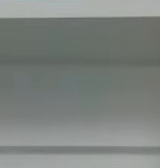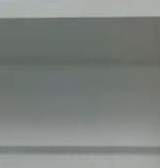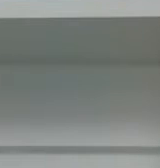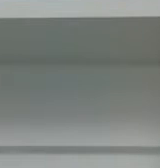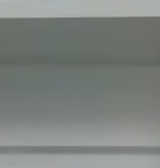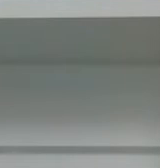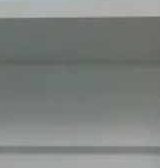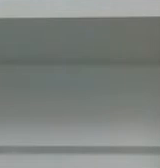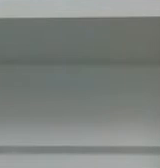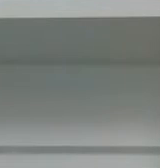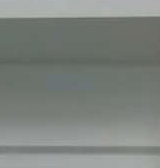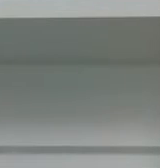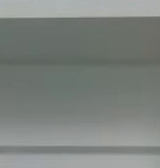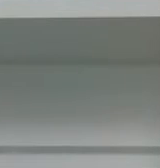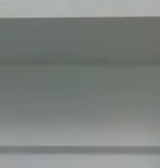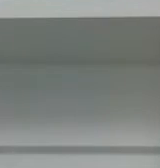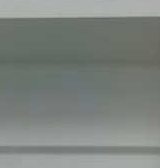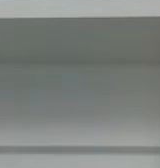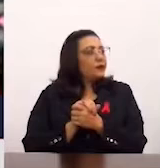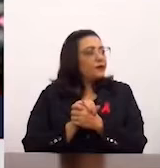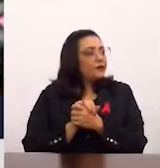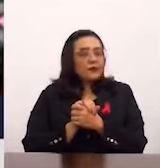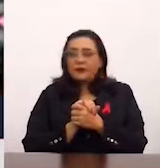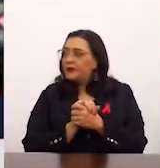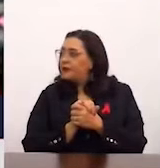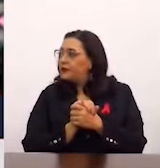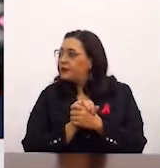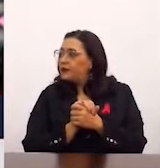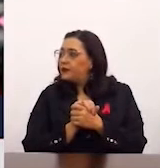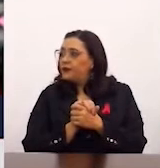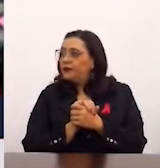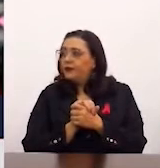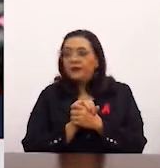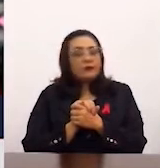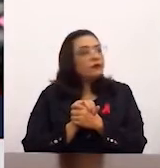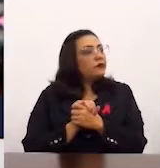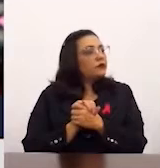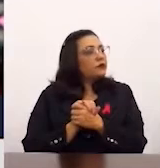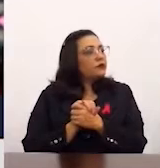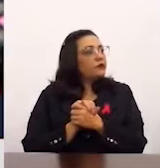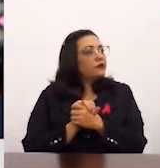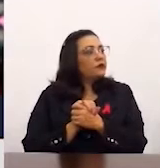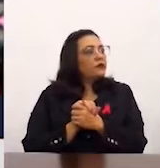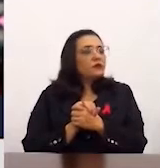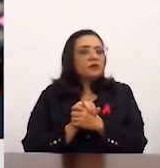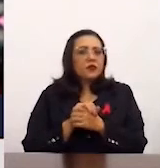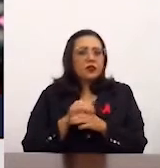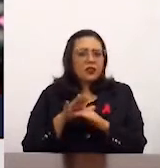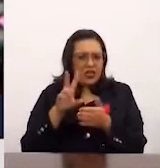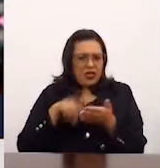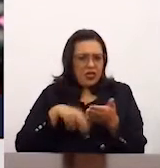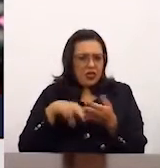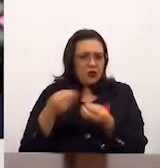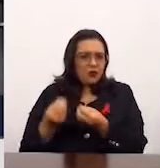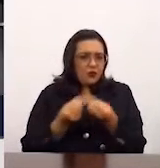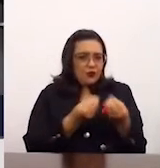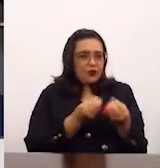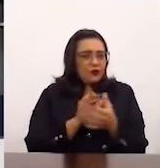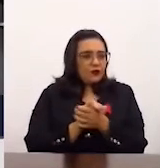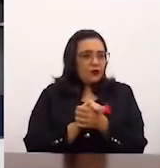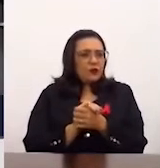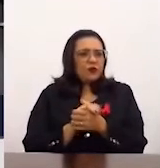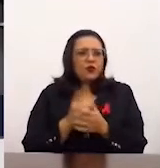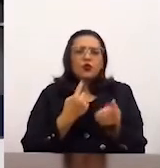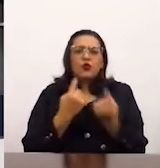propostas e aprovadas pelos vereadores. Antes da votação dos projetos, a 38ª sessão da